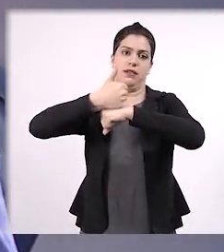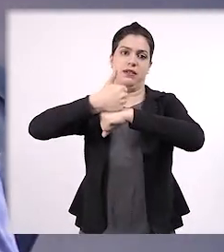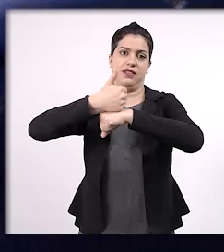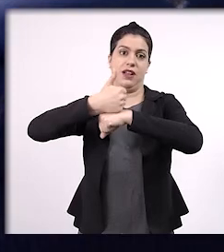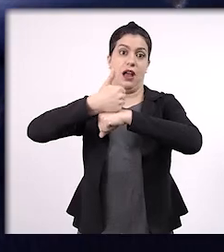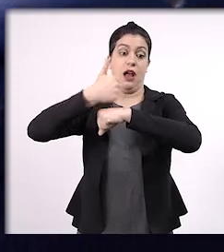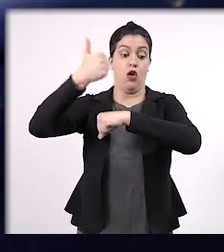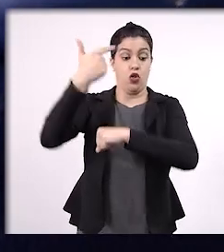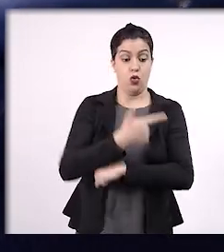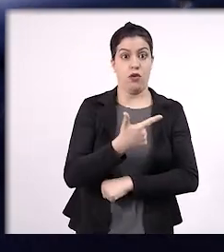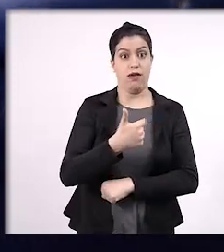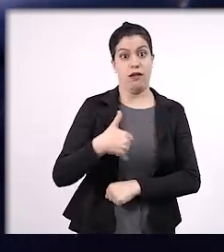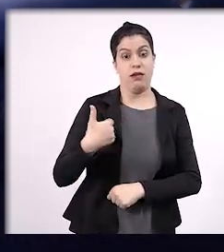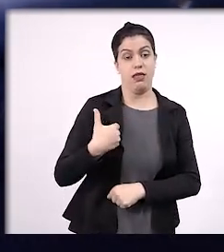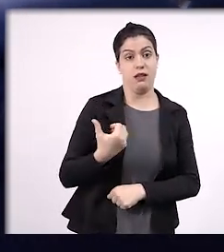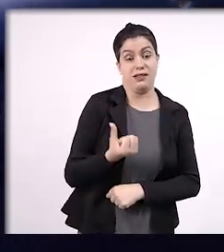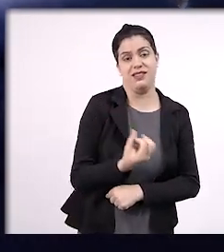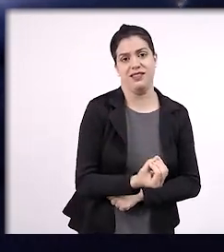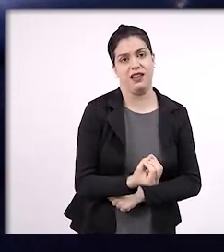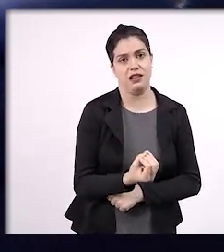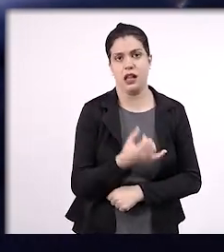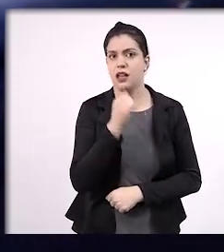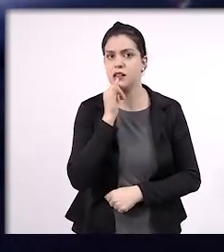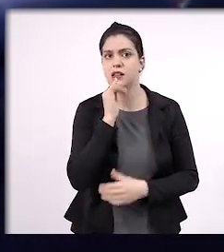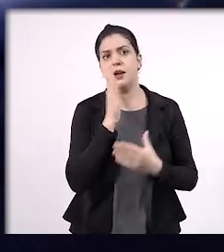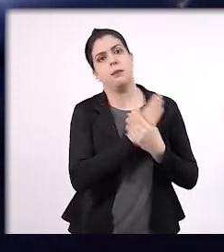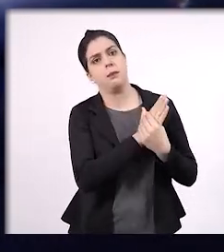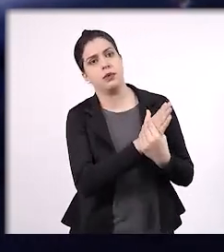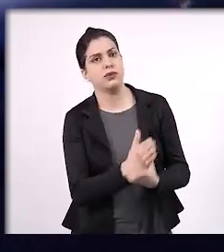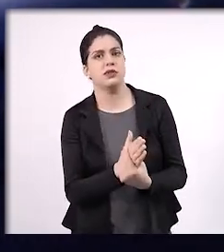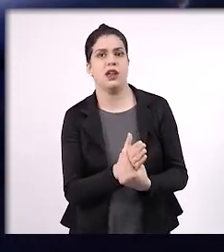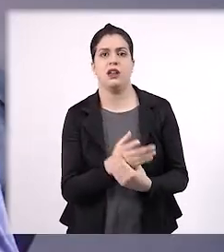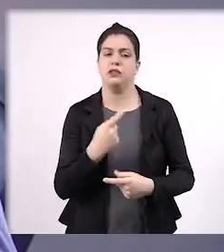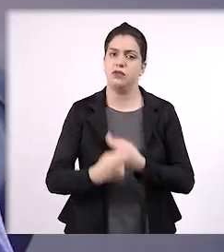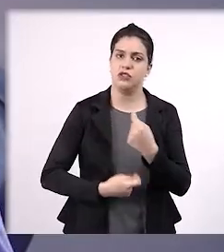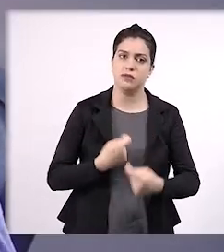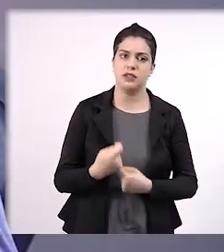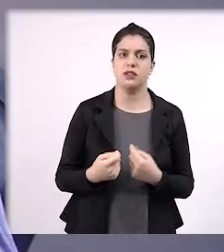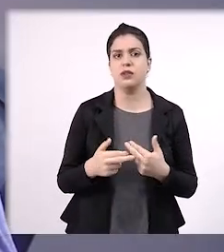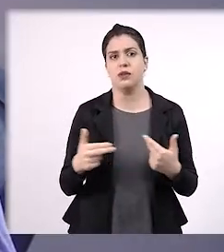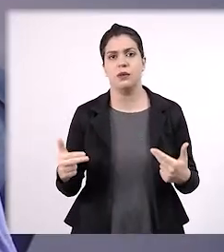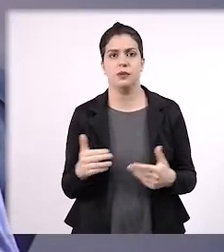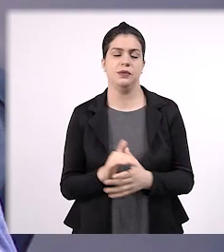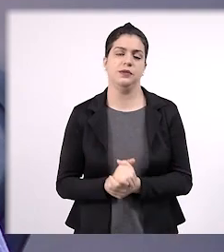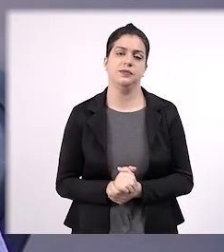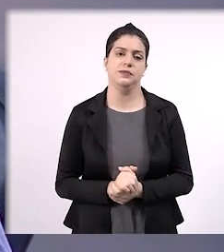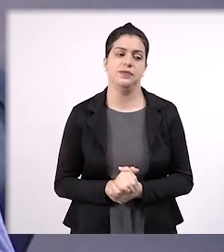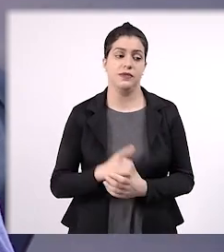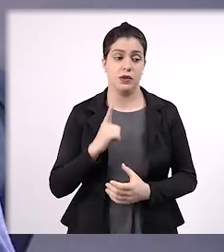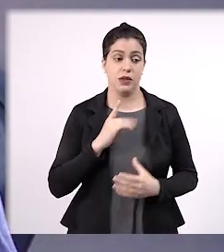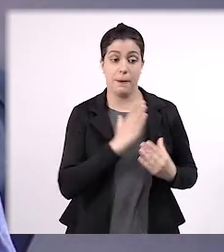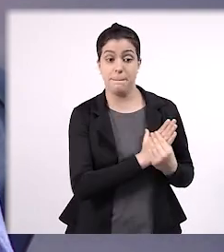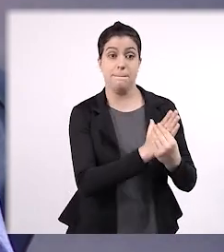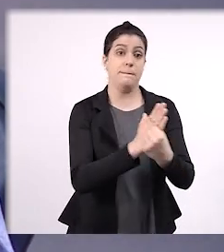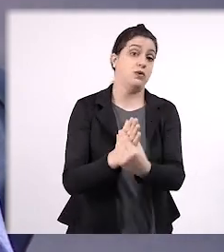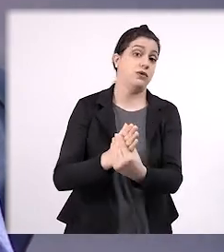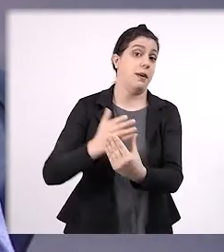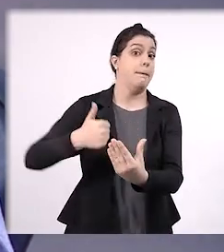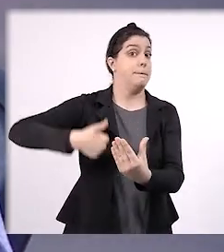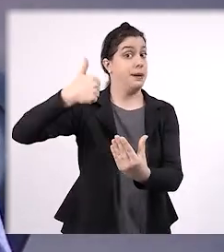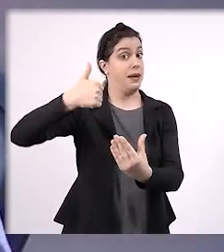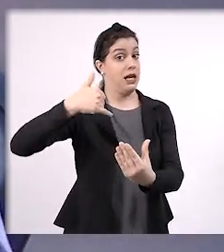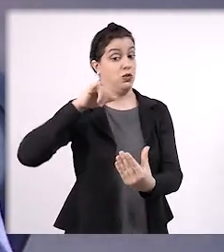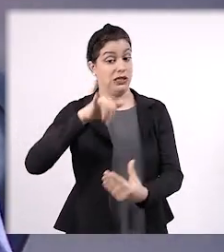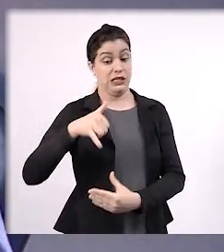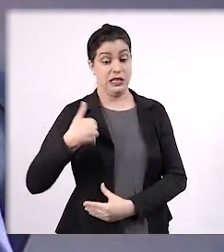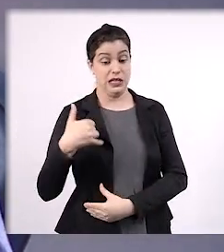60 anos. Isso tem repercussões processuais, em processos administrativos, ou seja, os processos acabam passando na frente de